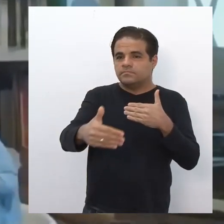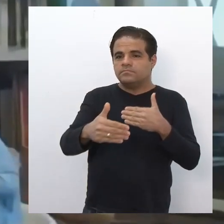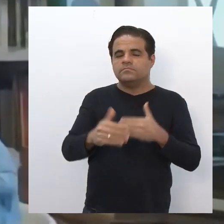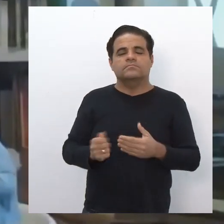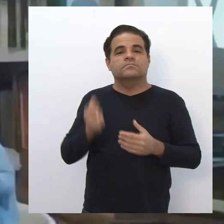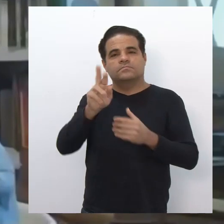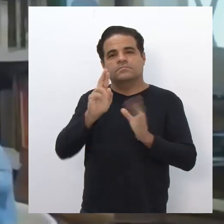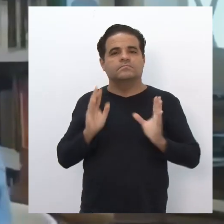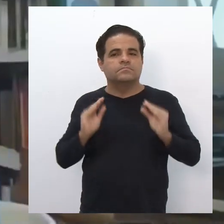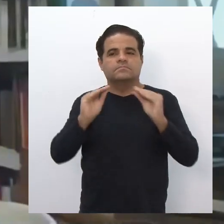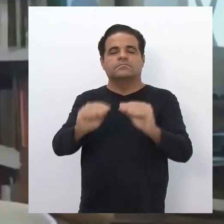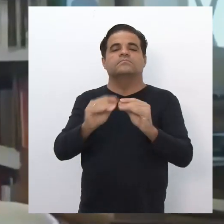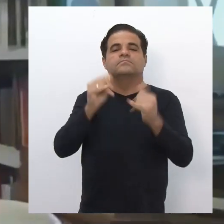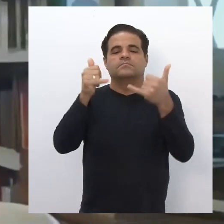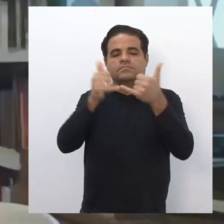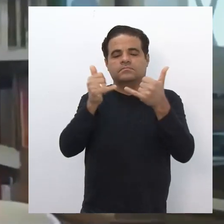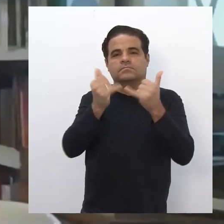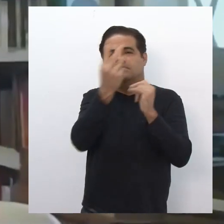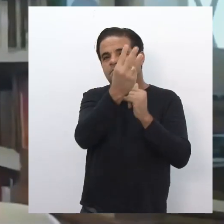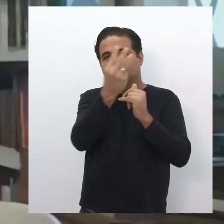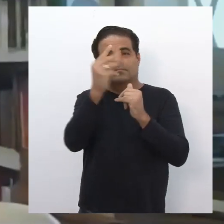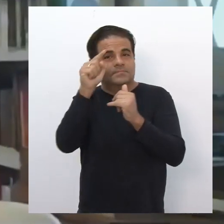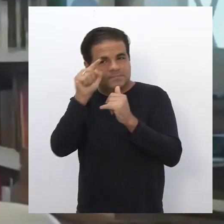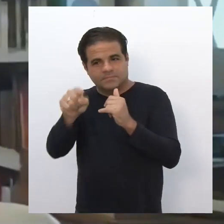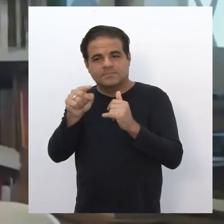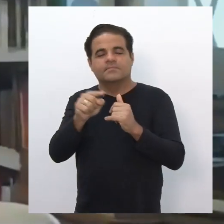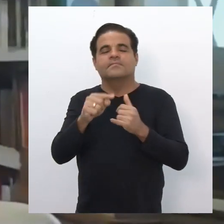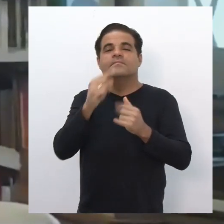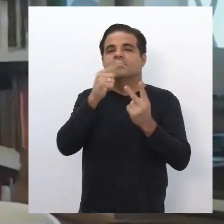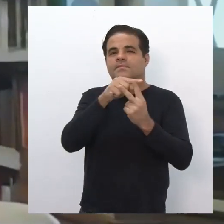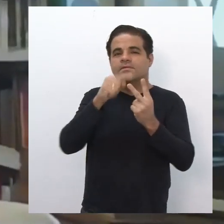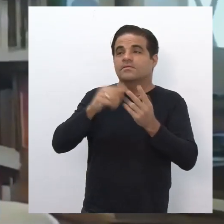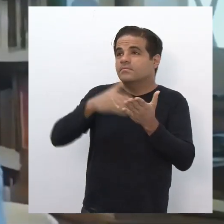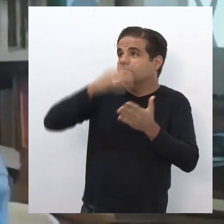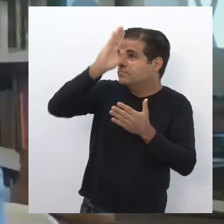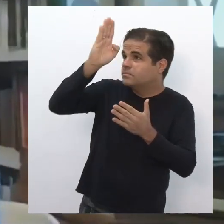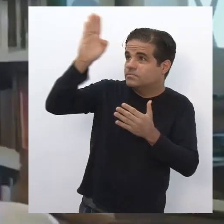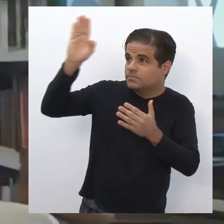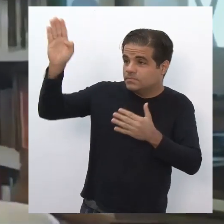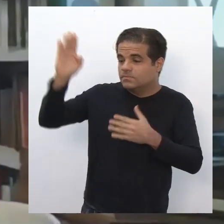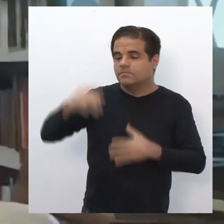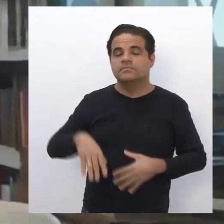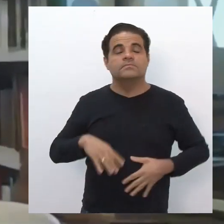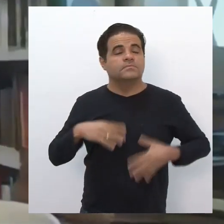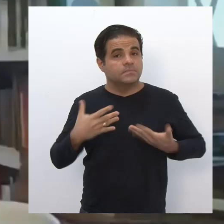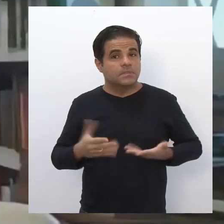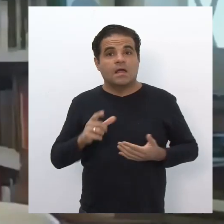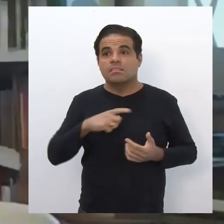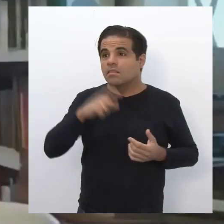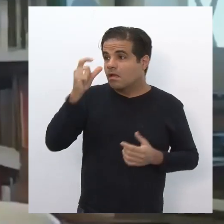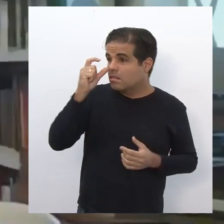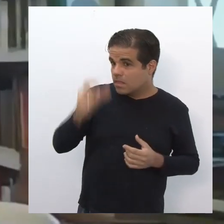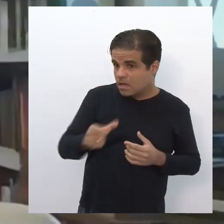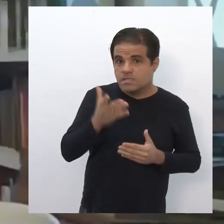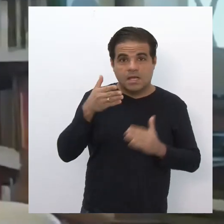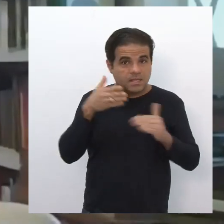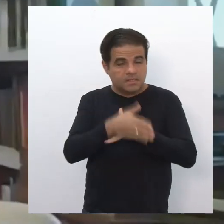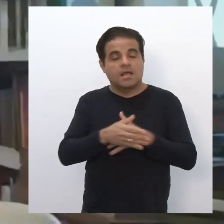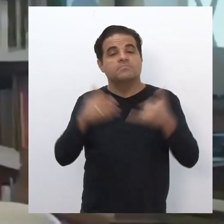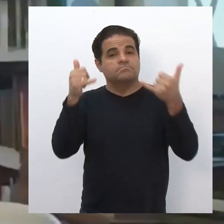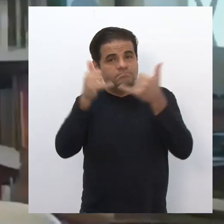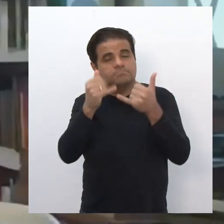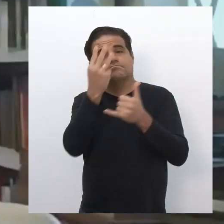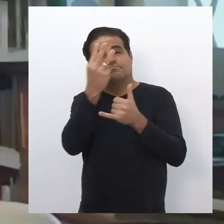ar os sites das duas bibliotecas, né? Então, quem tiver interesse entra nesses